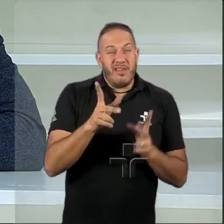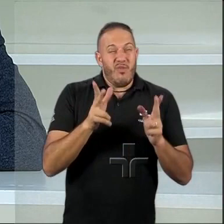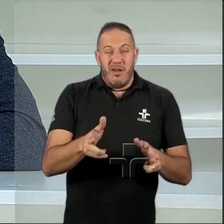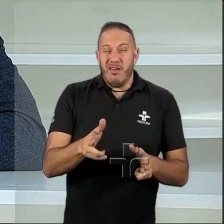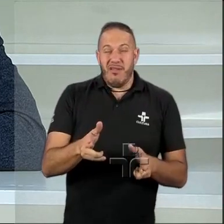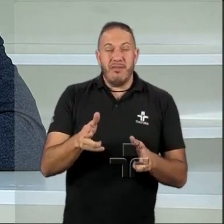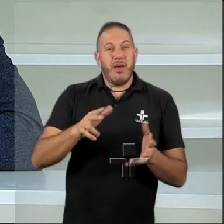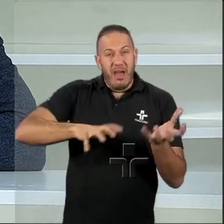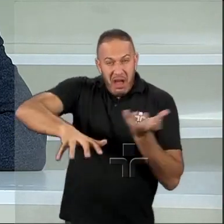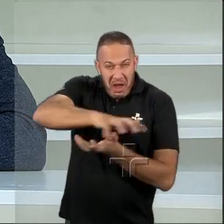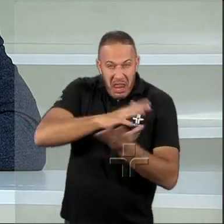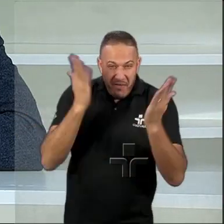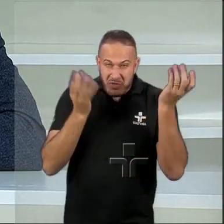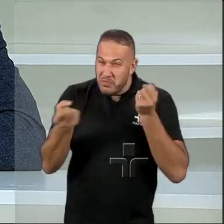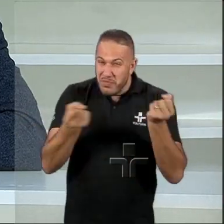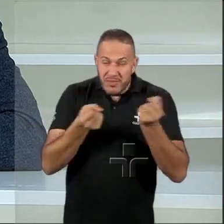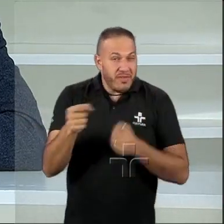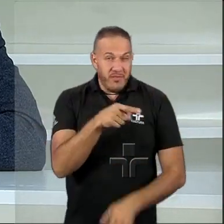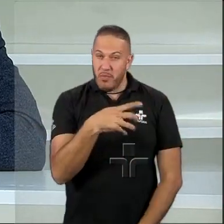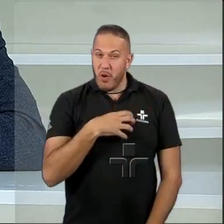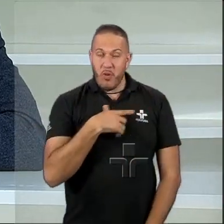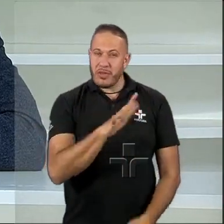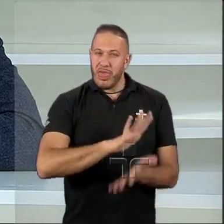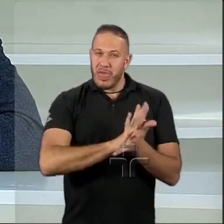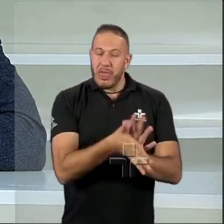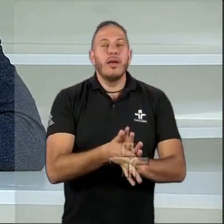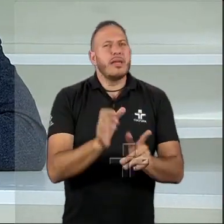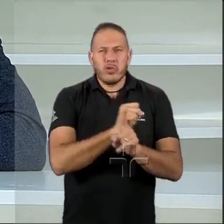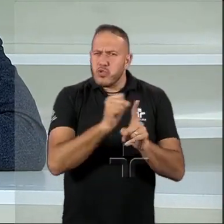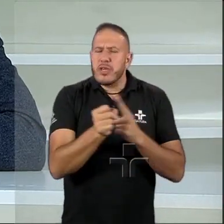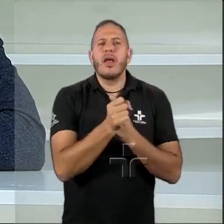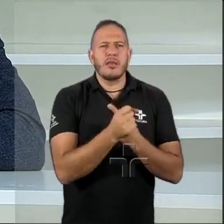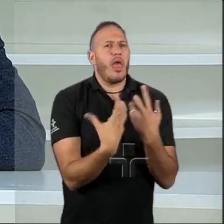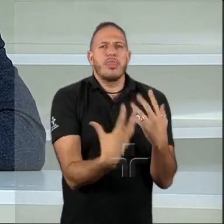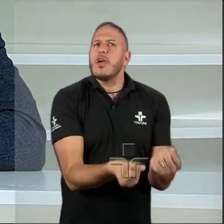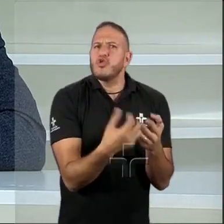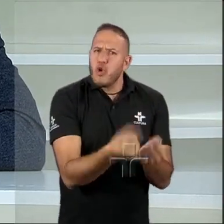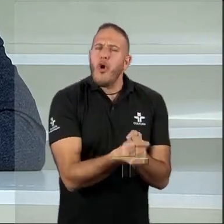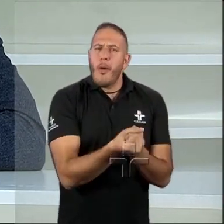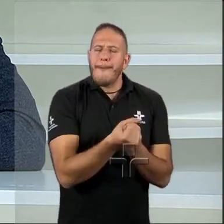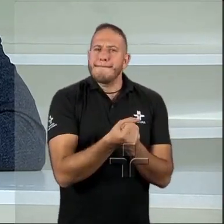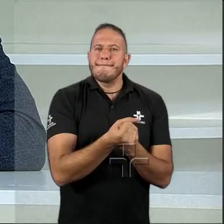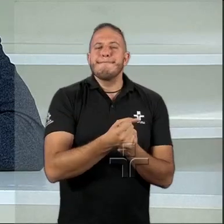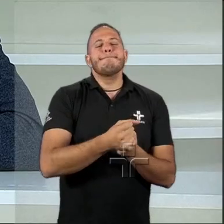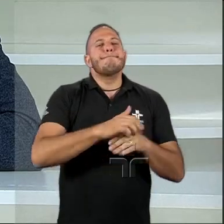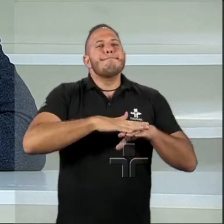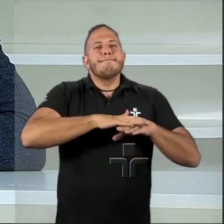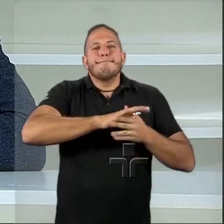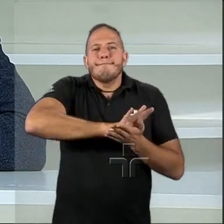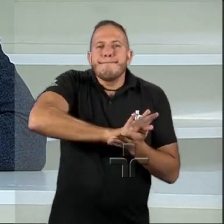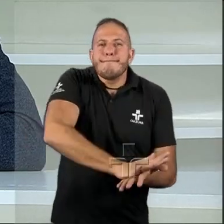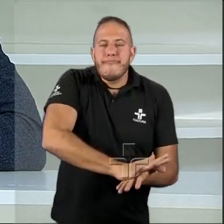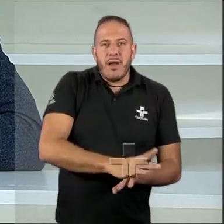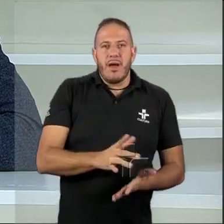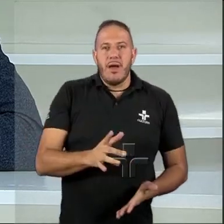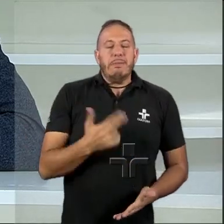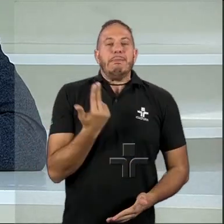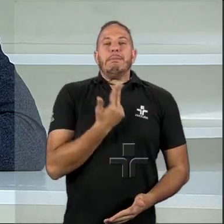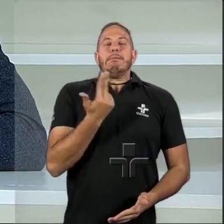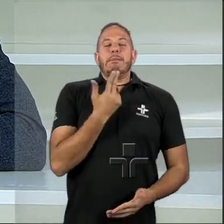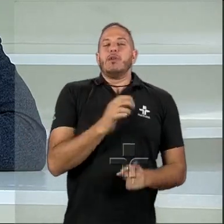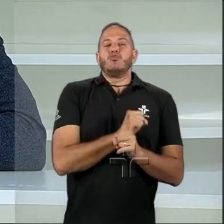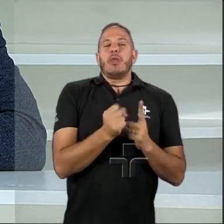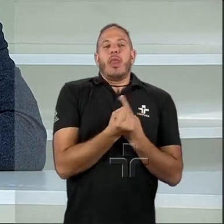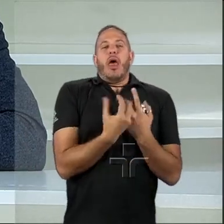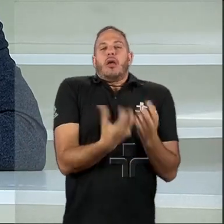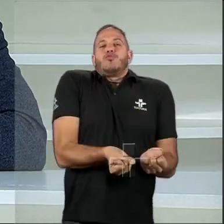coisa que sufoca a própria sociedade. E a sociedade apoiou ser sufocada, até o ponto de dizer, não, agora eu vou ficar sem ar, então agora eu vou retirar o meu